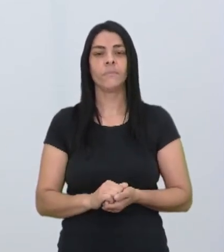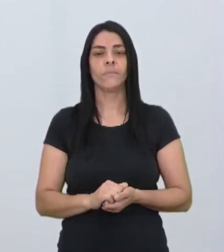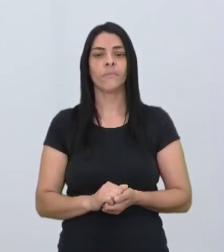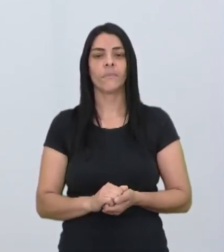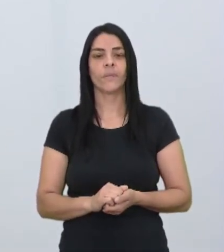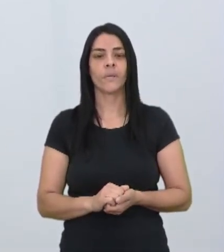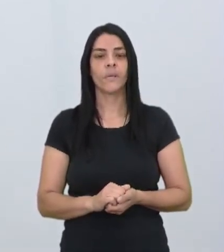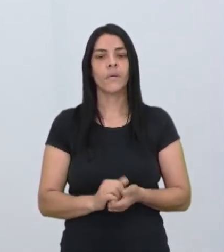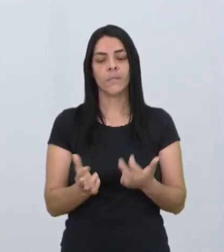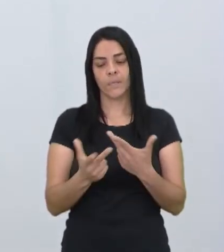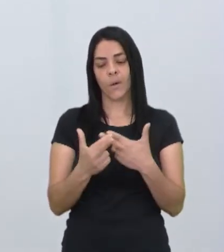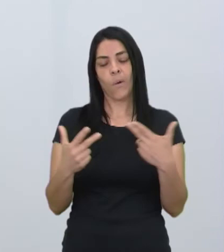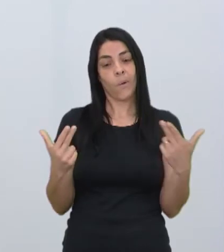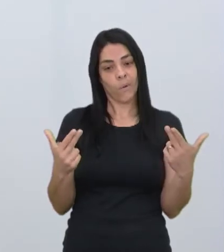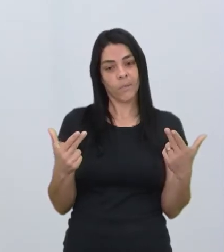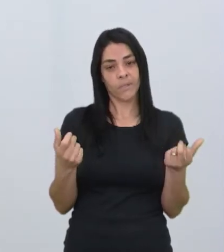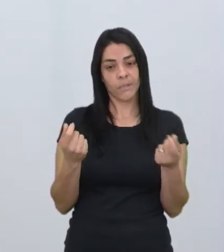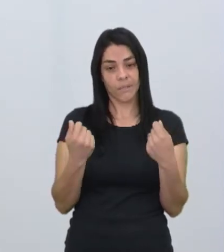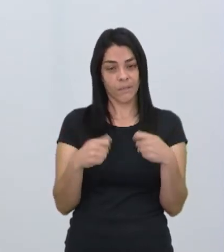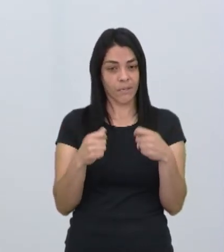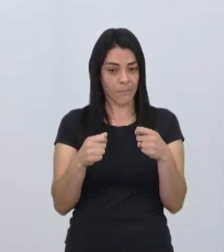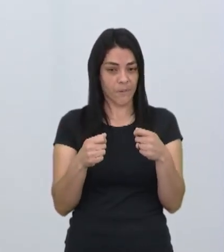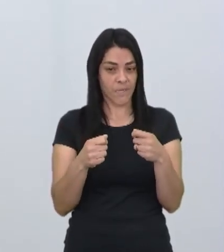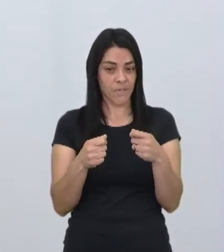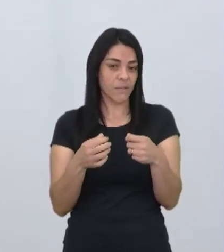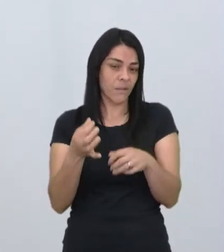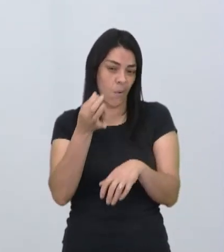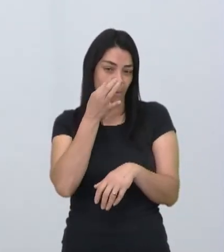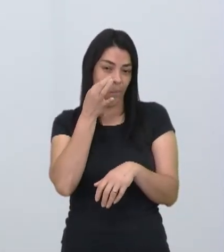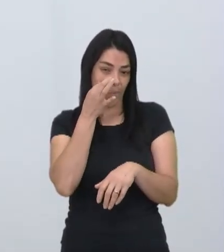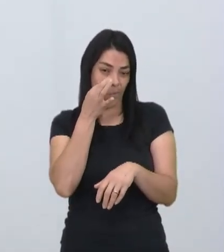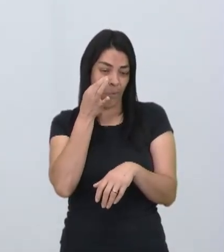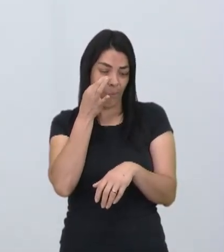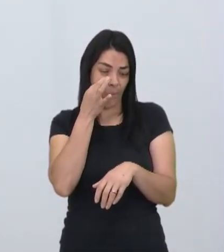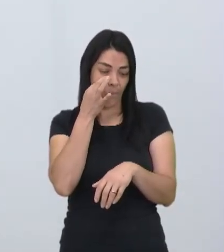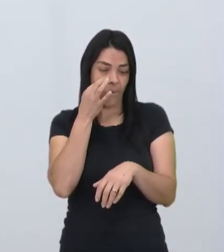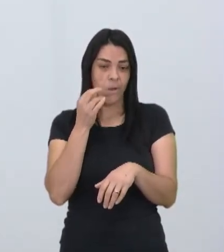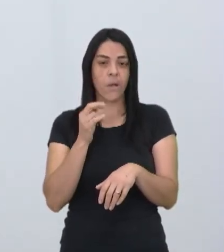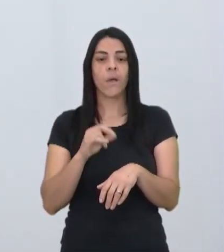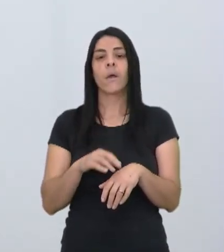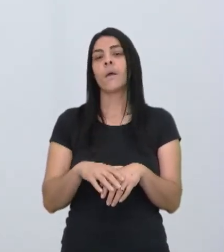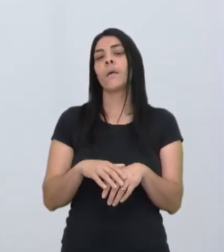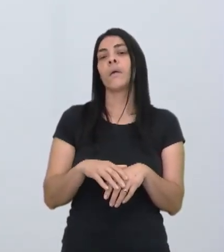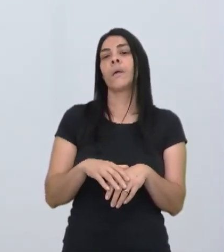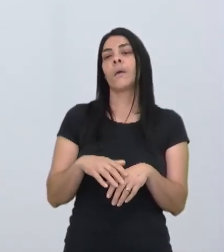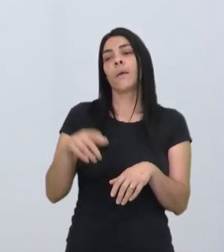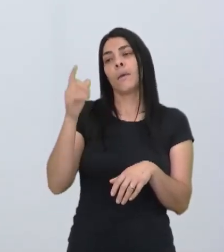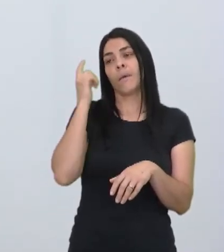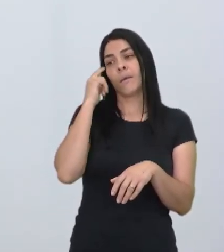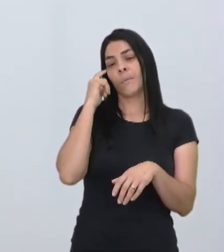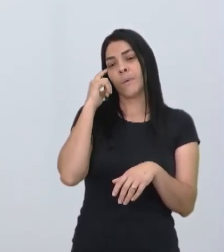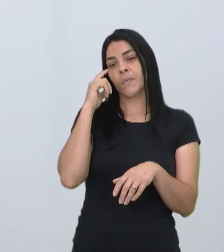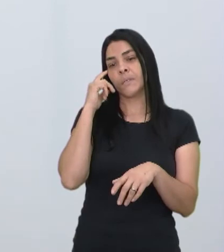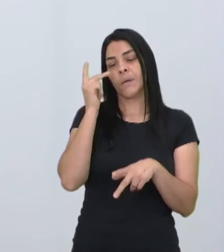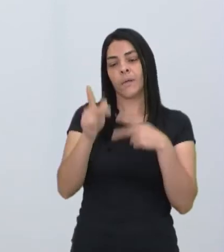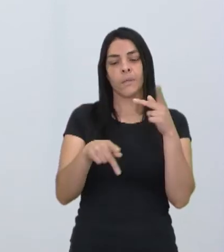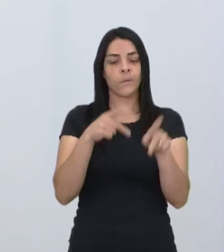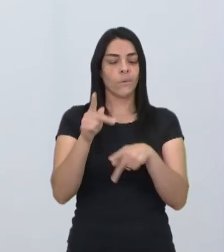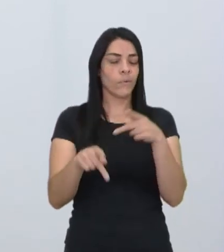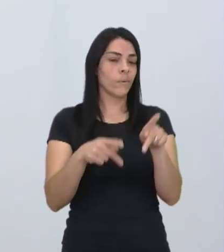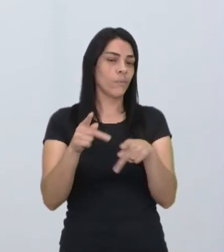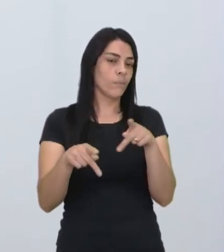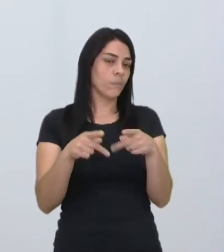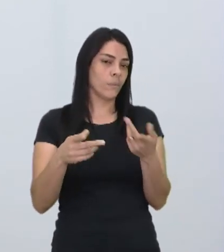né, coisas que a gente tem que também estar analisando, não só pensando em questão de população, mas também de como essa